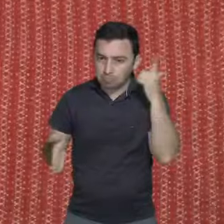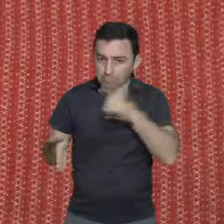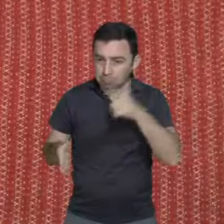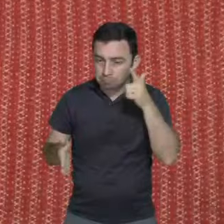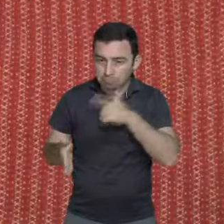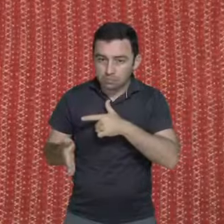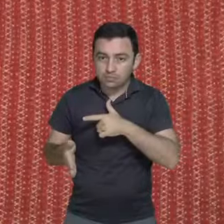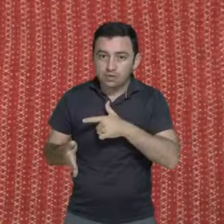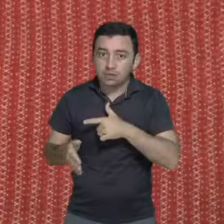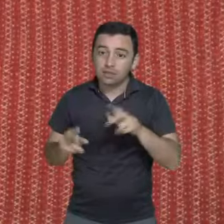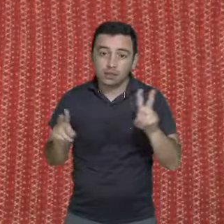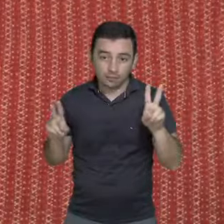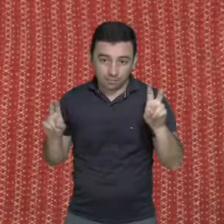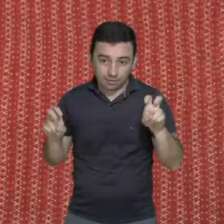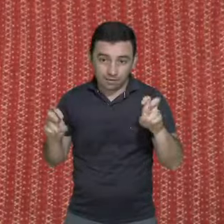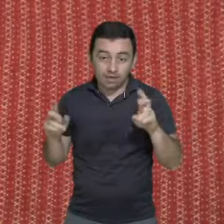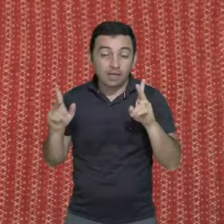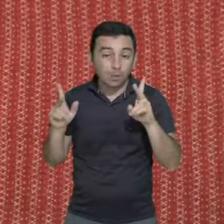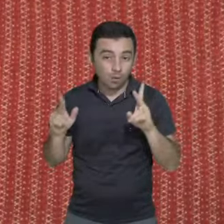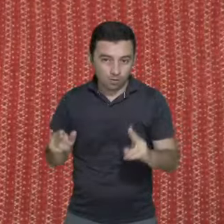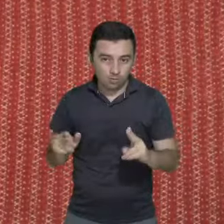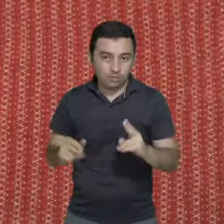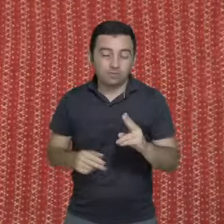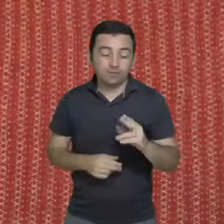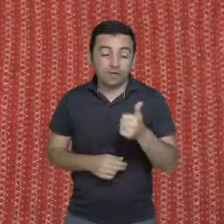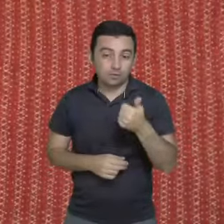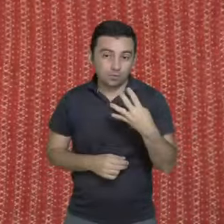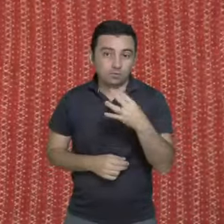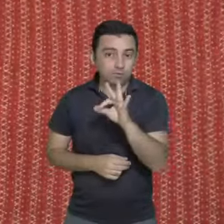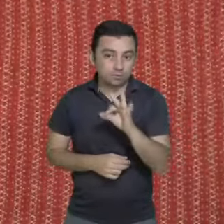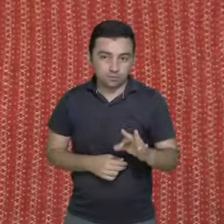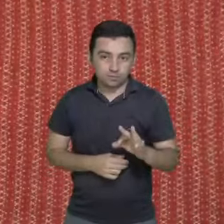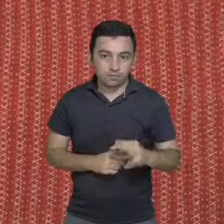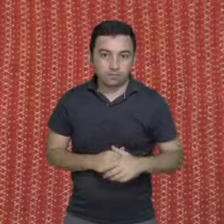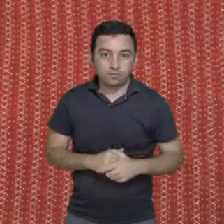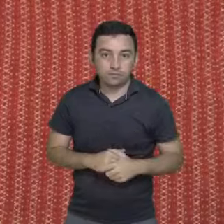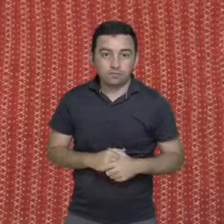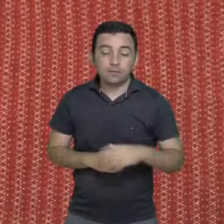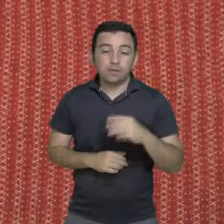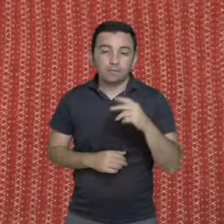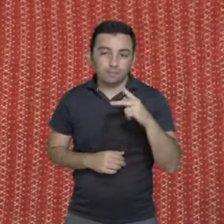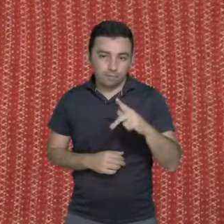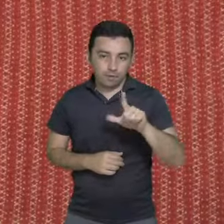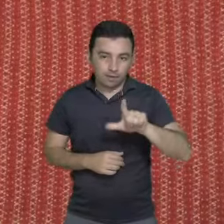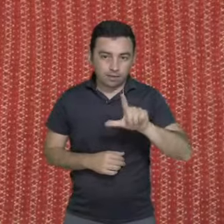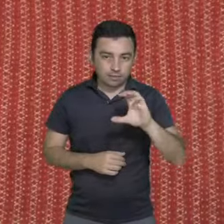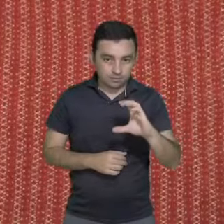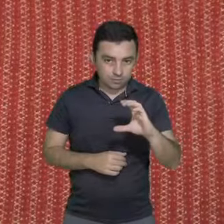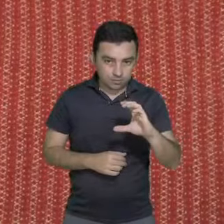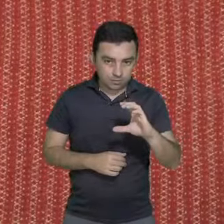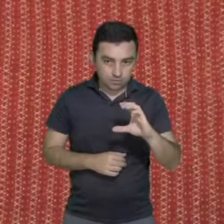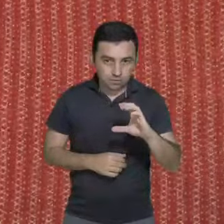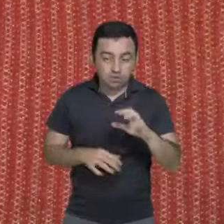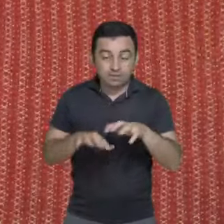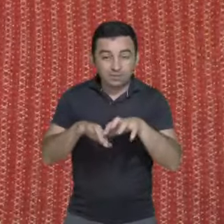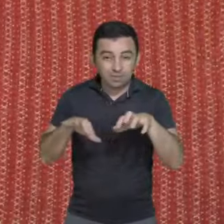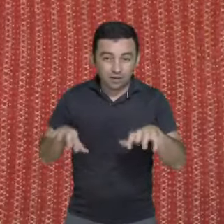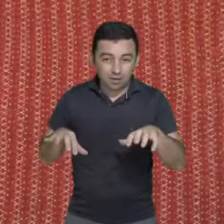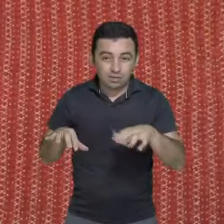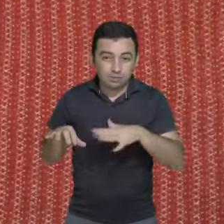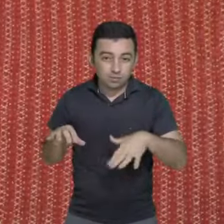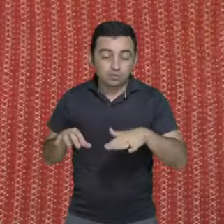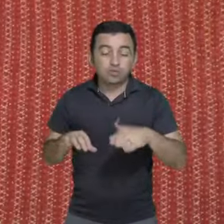se tratava dos 14%. 37 dias. O PLC 0031, que institui a segregação de massa, entrou na